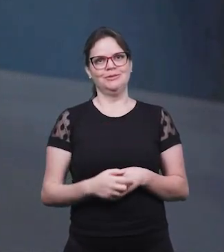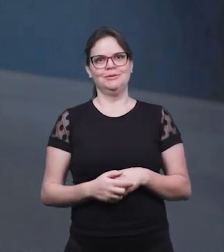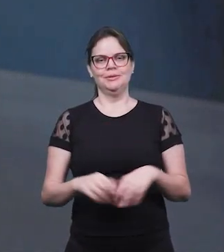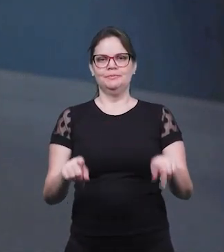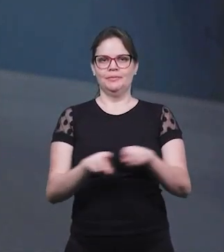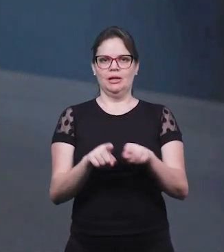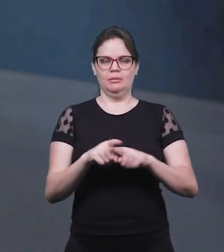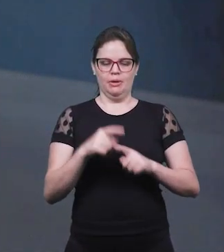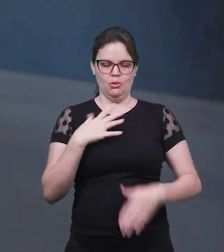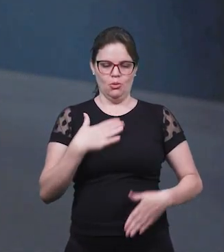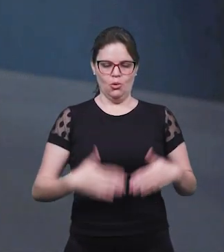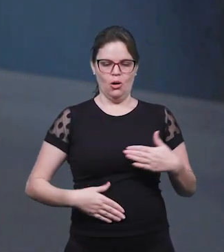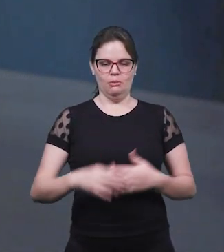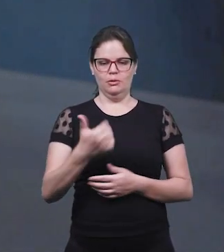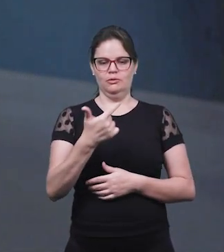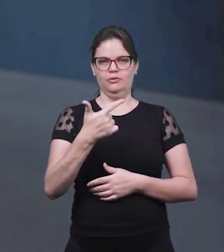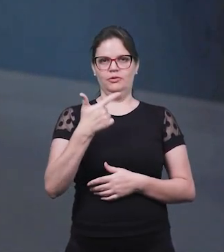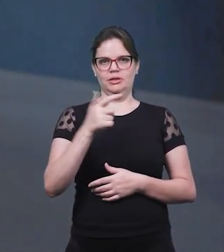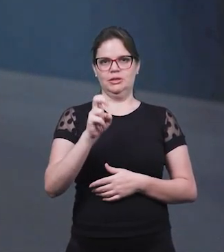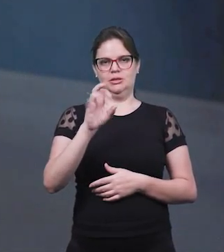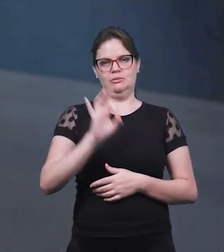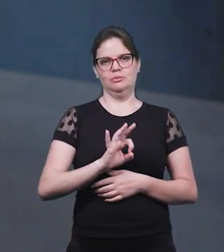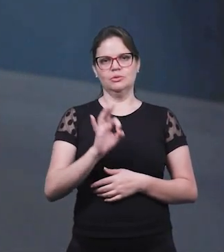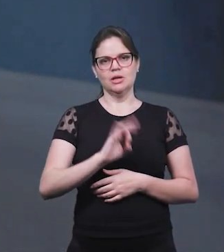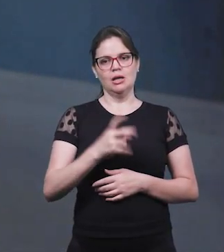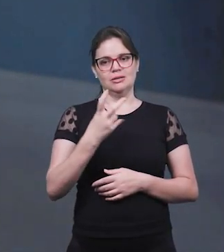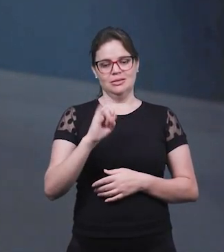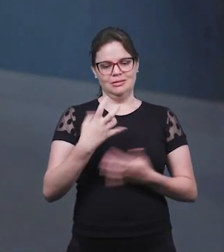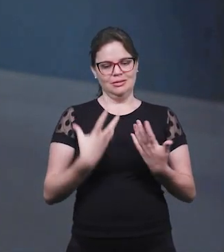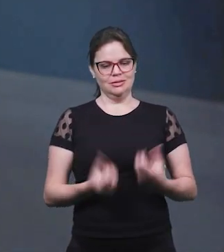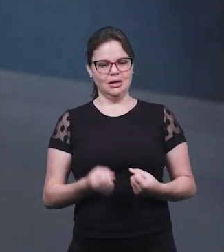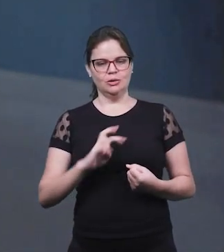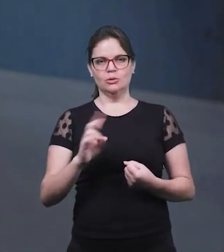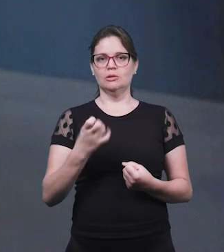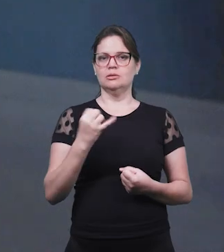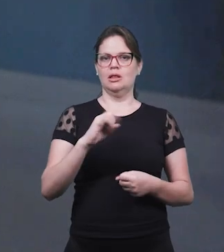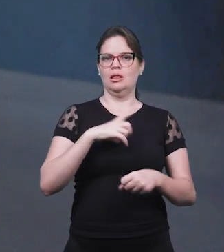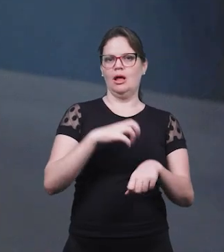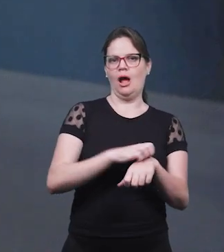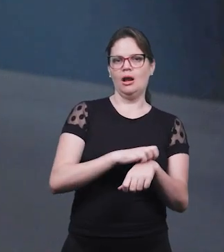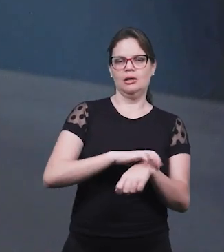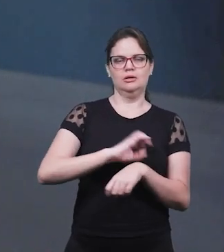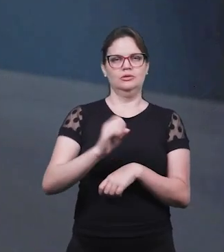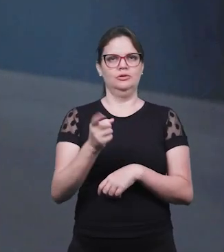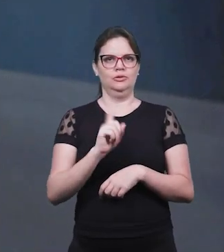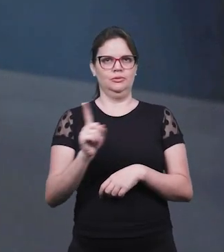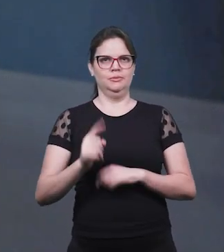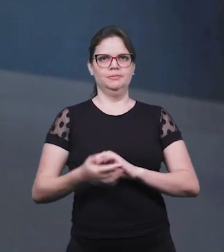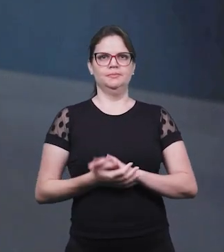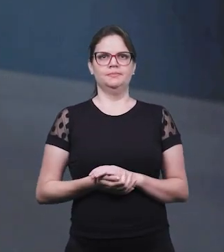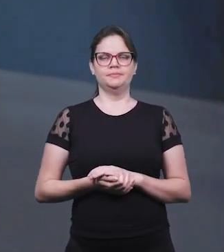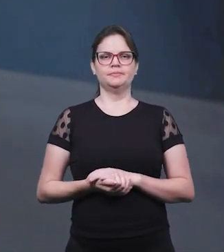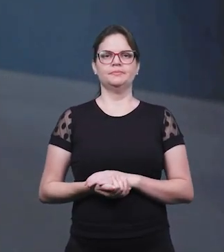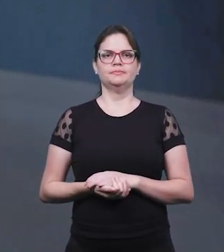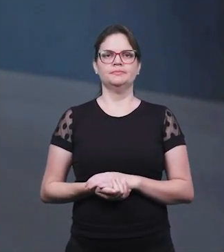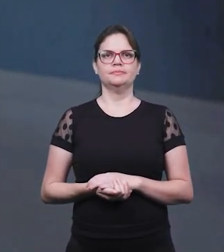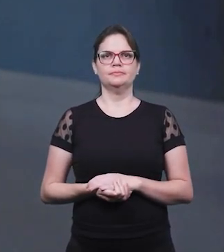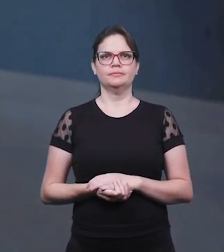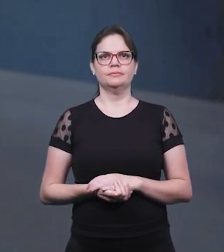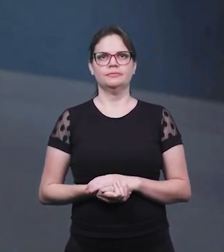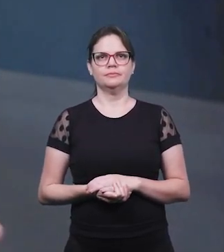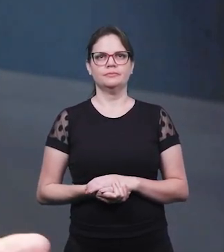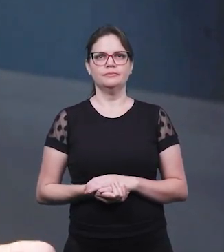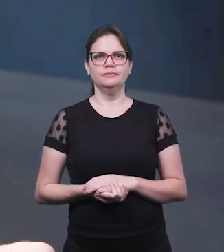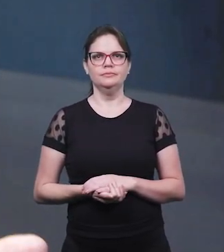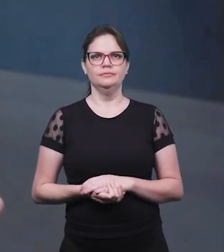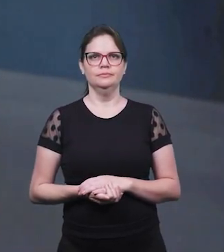próprio corpo responder, né? O sistema imune, o animal ele não tem nenhuma alergia, uma intolerância, alguma coisa. E os outros 25%